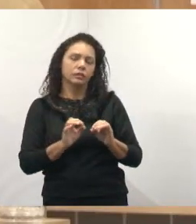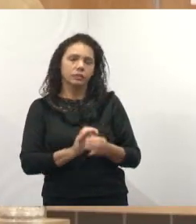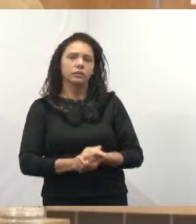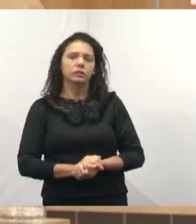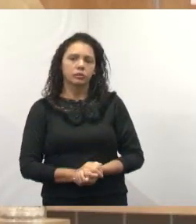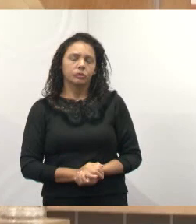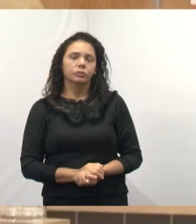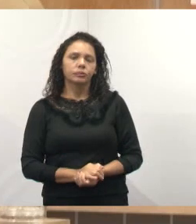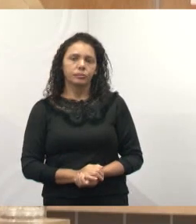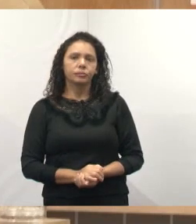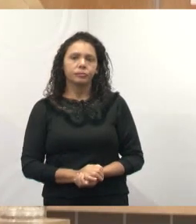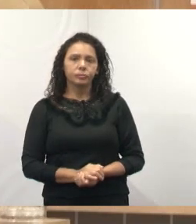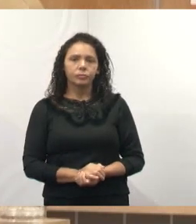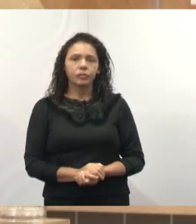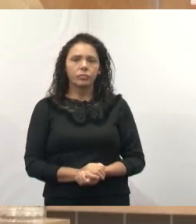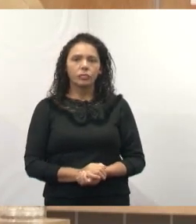foi